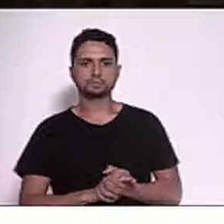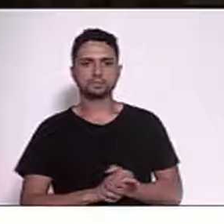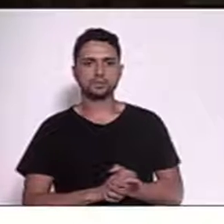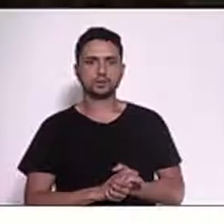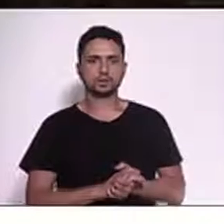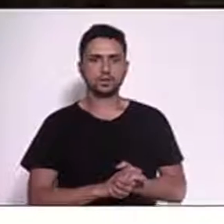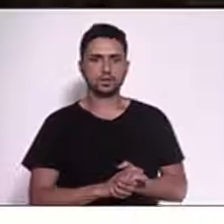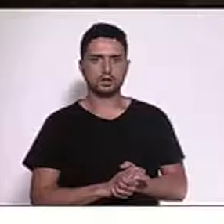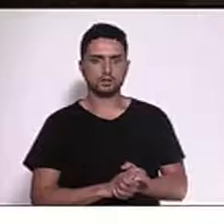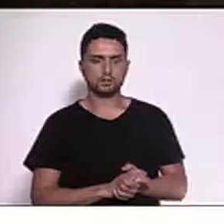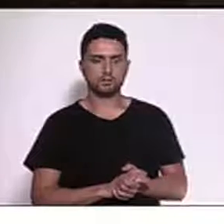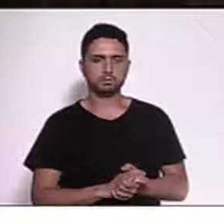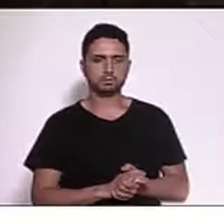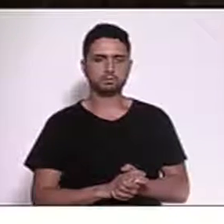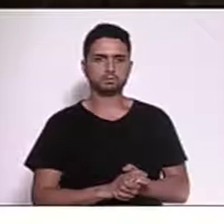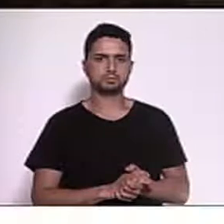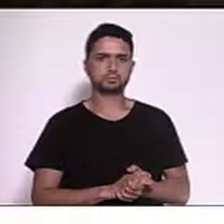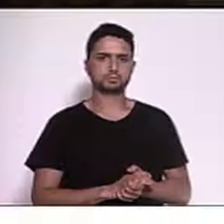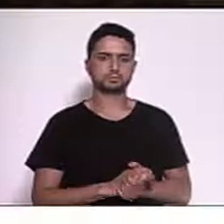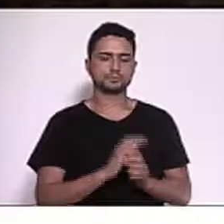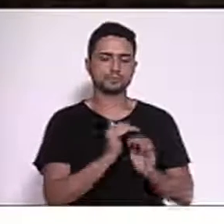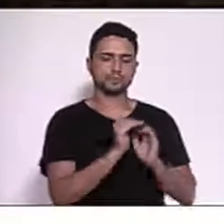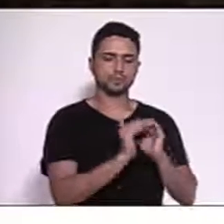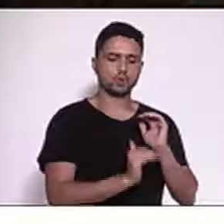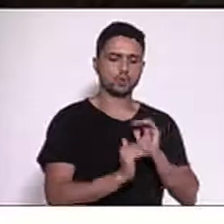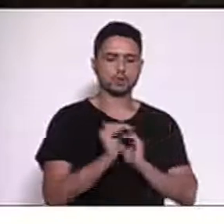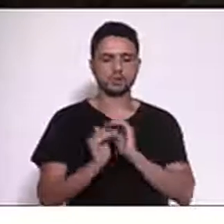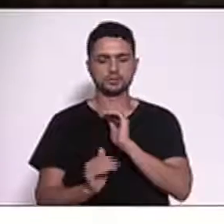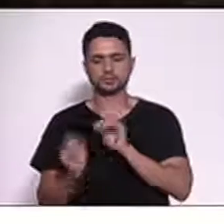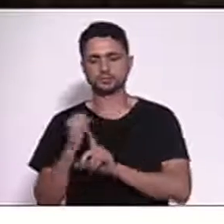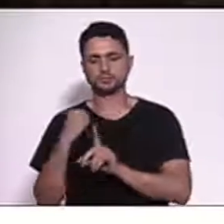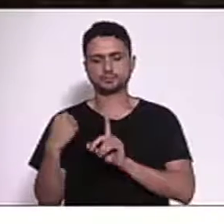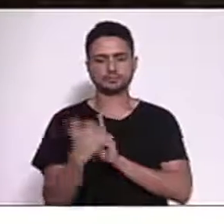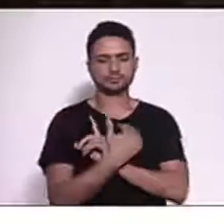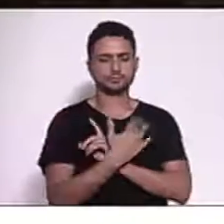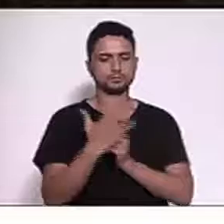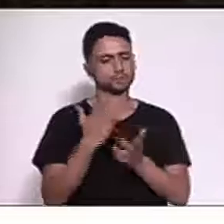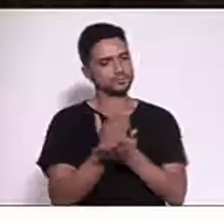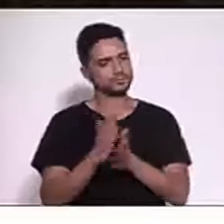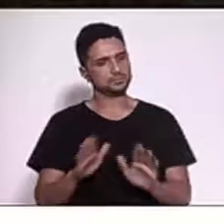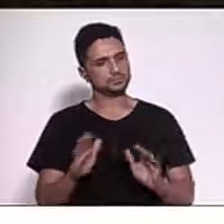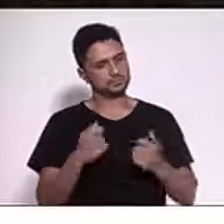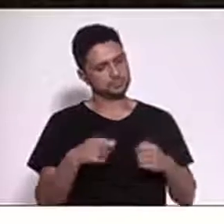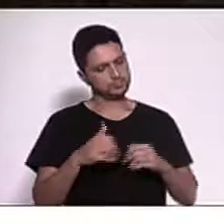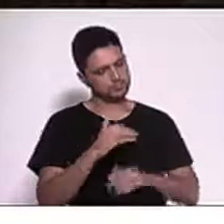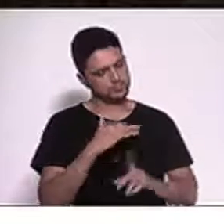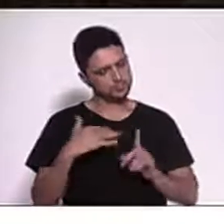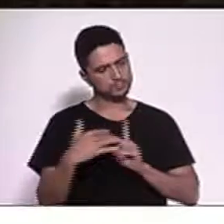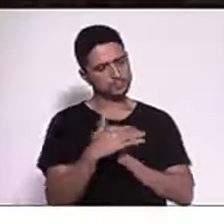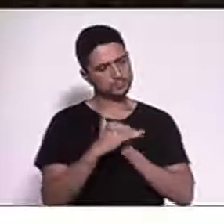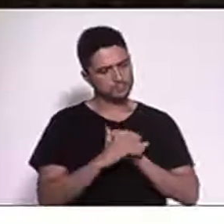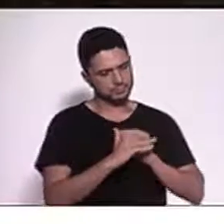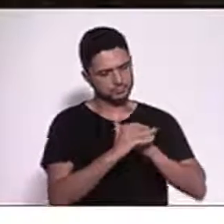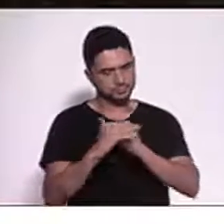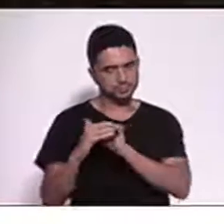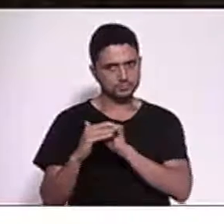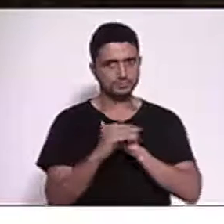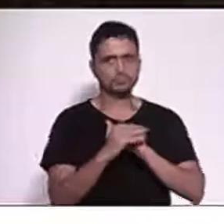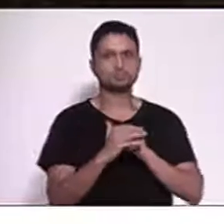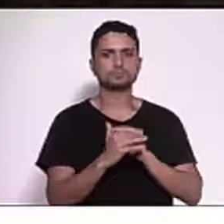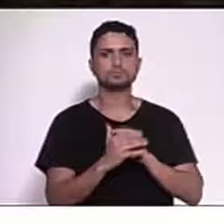o desfazimento das desigualdades sociais. É exatamente com esse conhecimento que